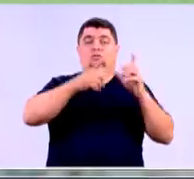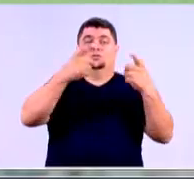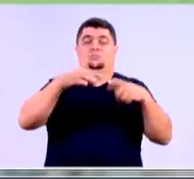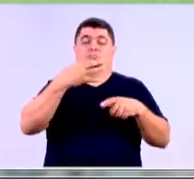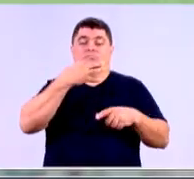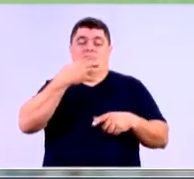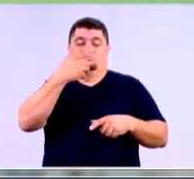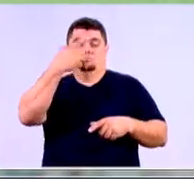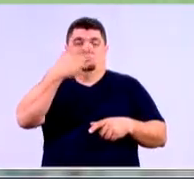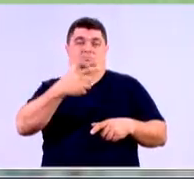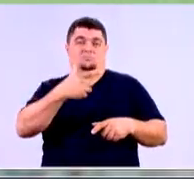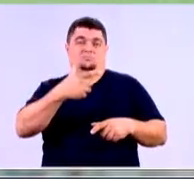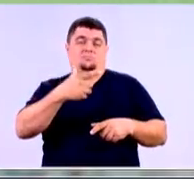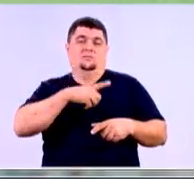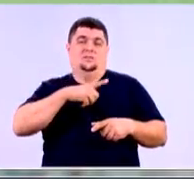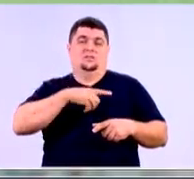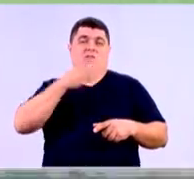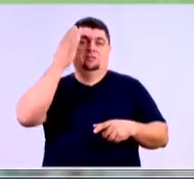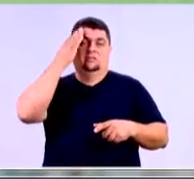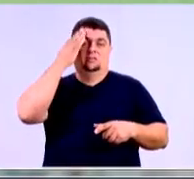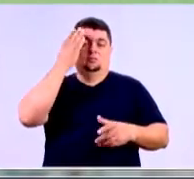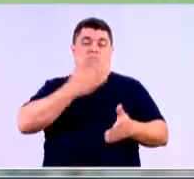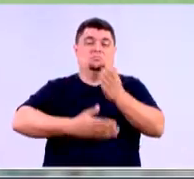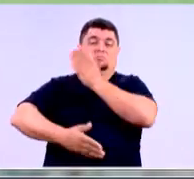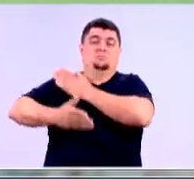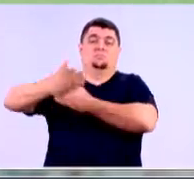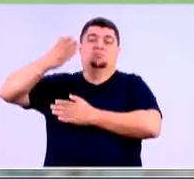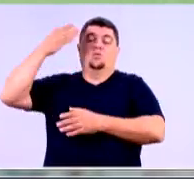avaliando o histórico da pessoa.